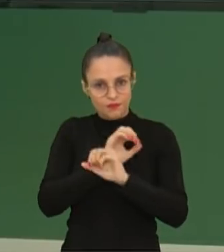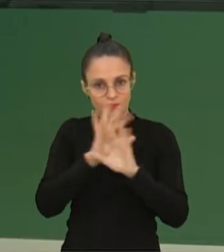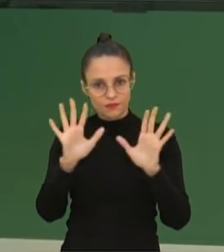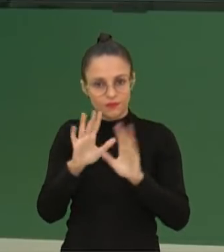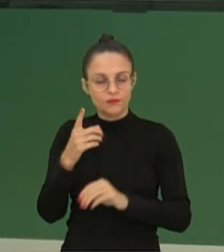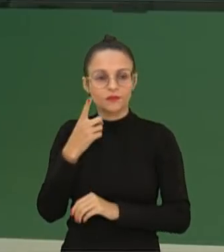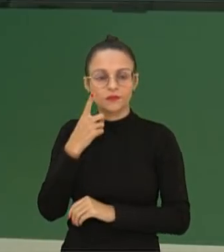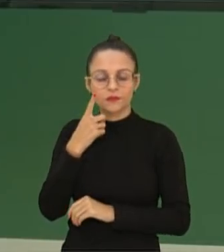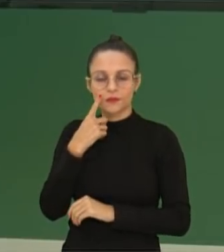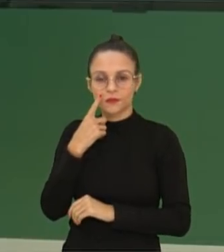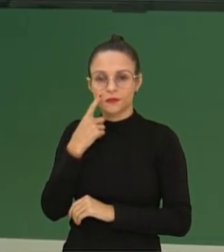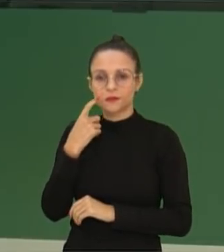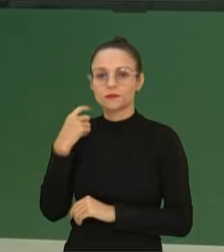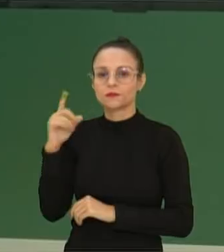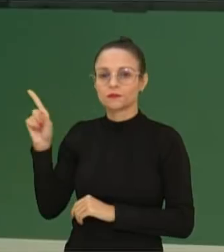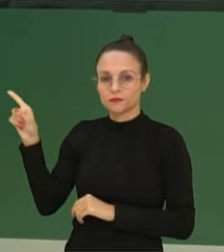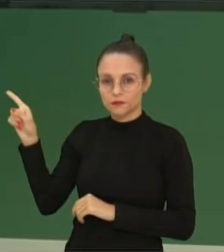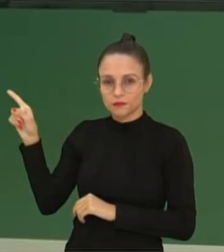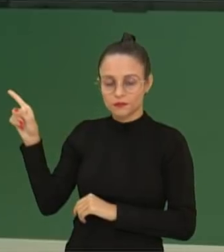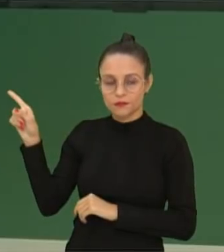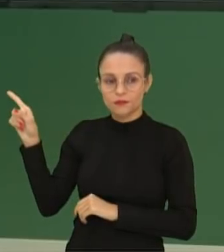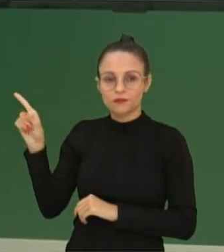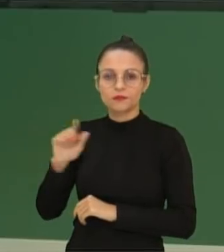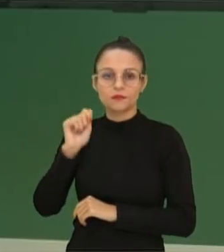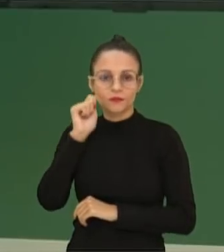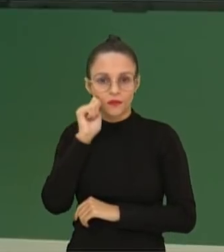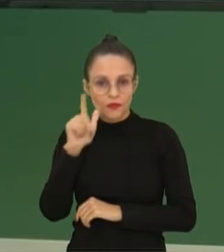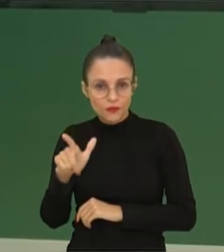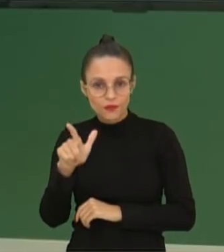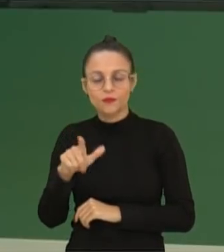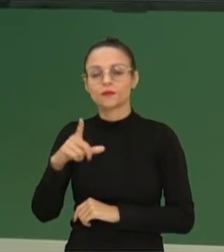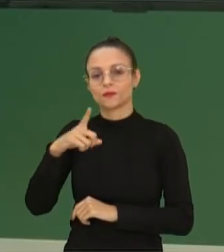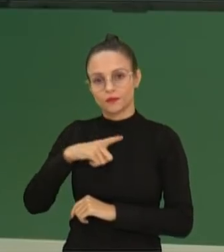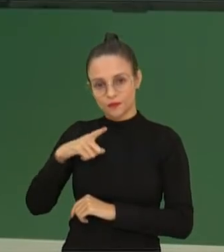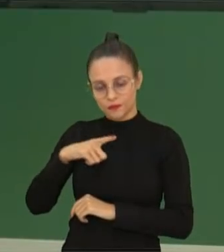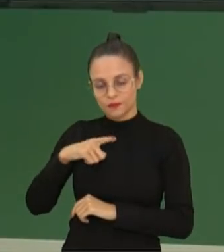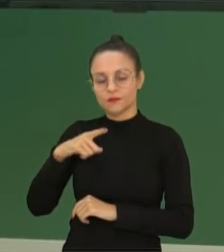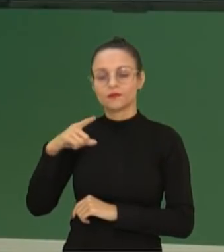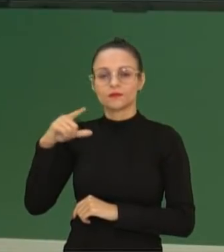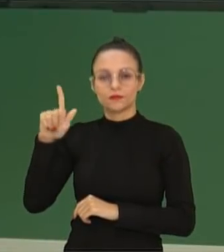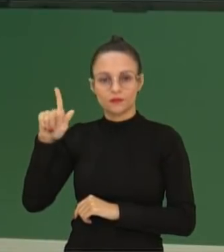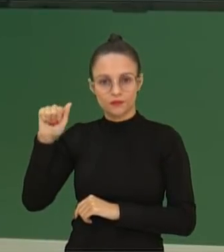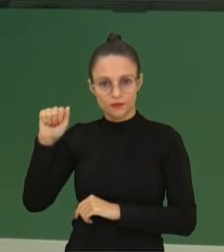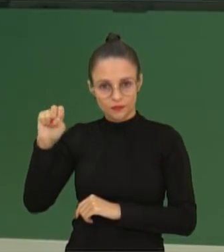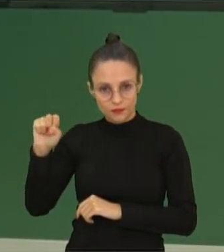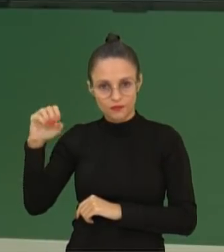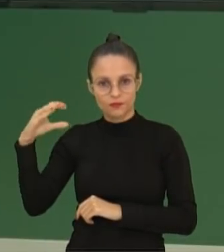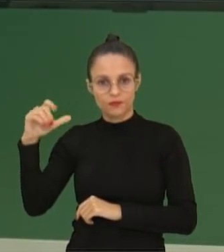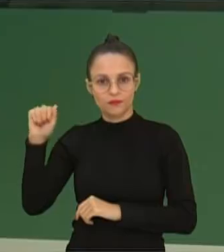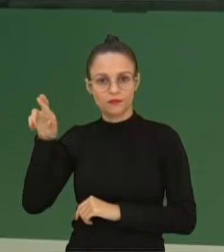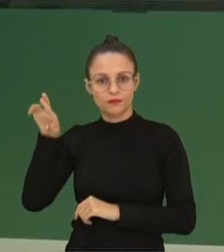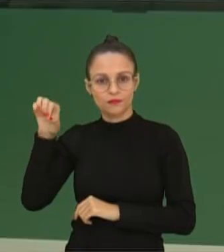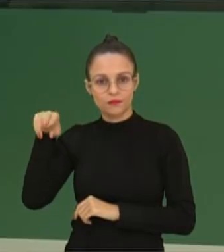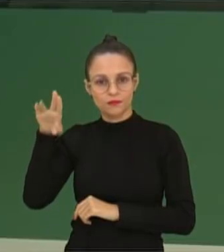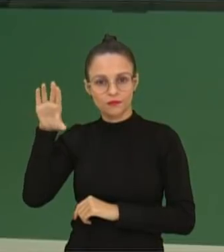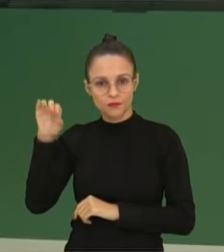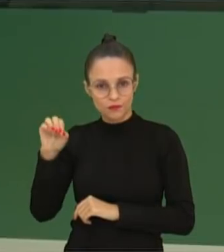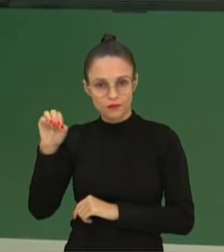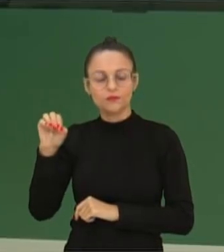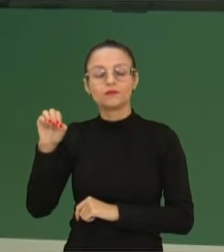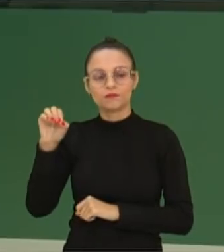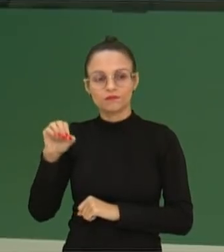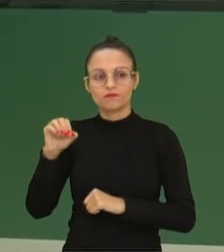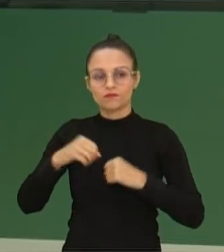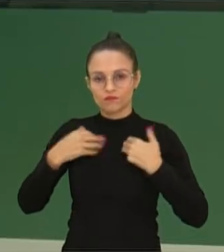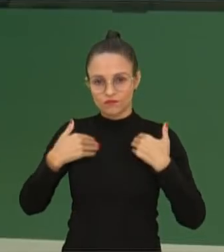Então, lembrando aqui, em azul, sangue cheio de gás carbônico que está circulando pelas veias. Está vindo